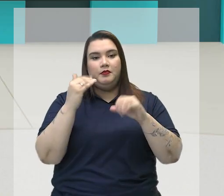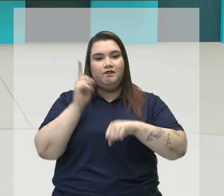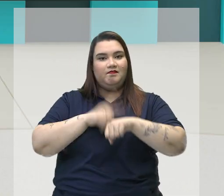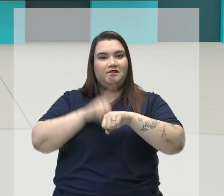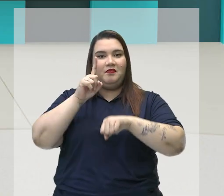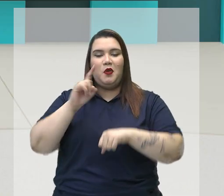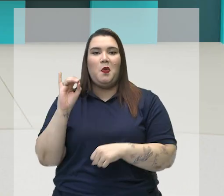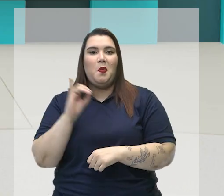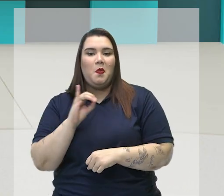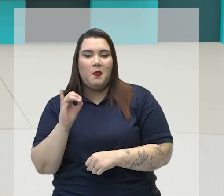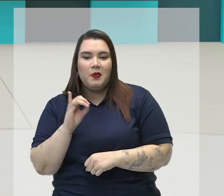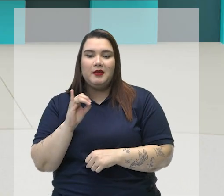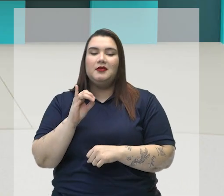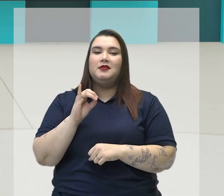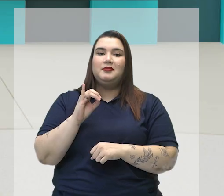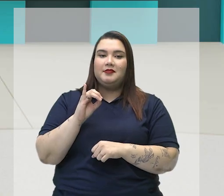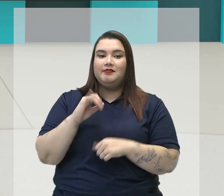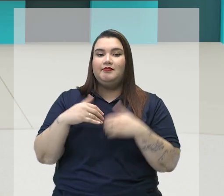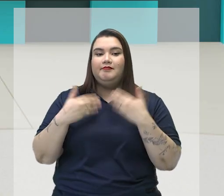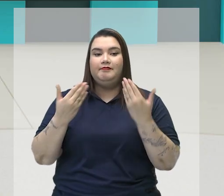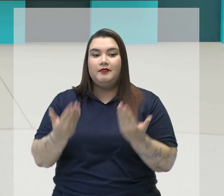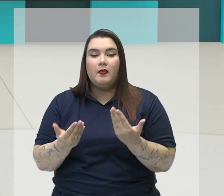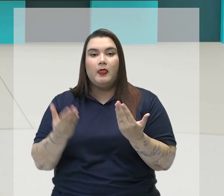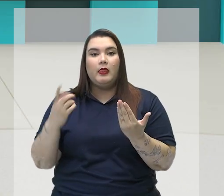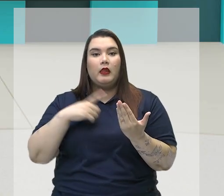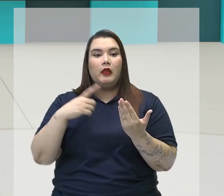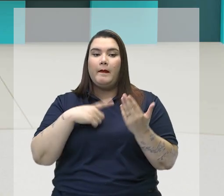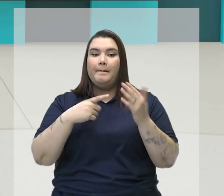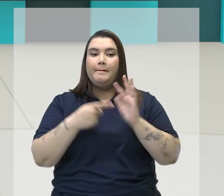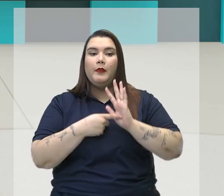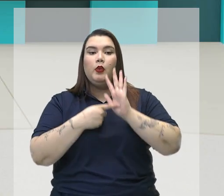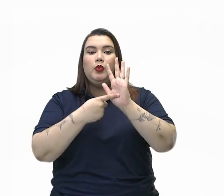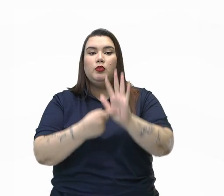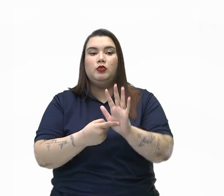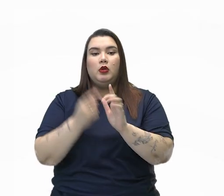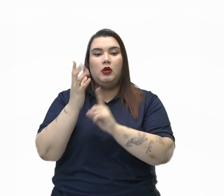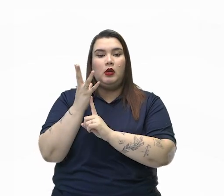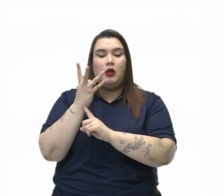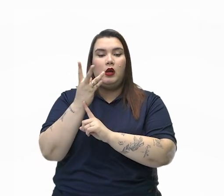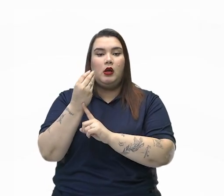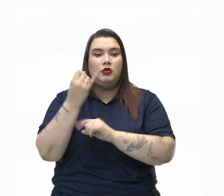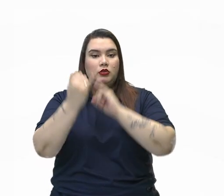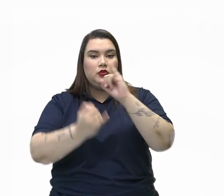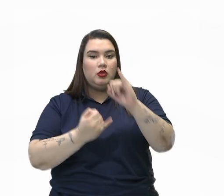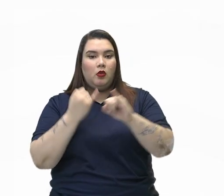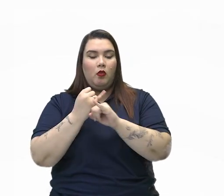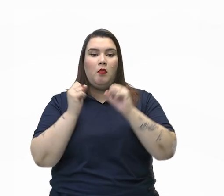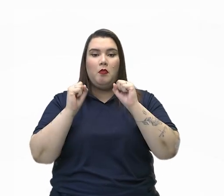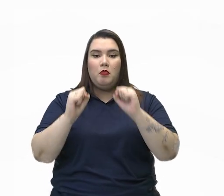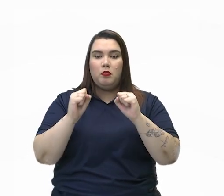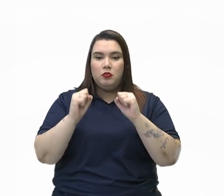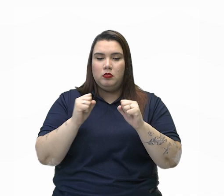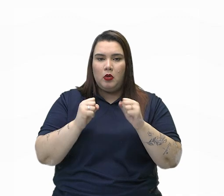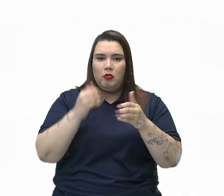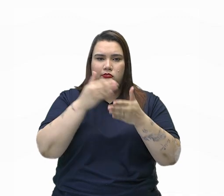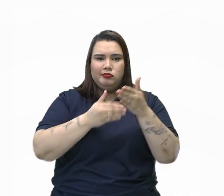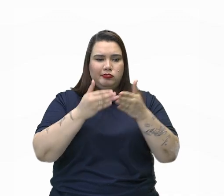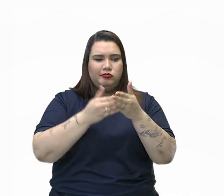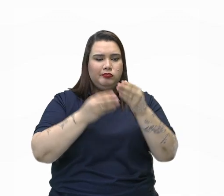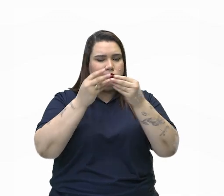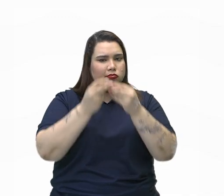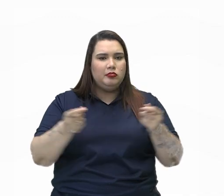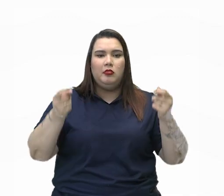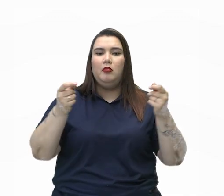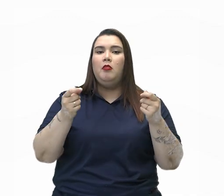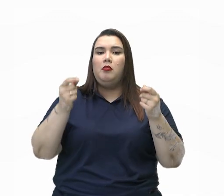na mesma hora. Aqui vamos ter o olhar da arte digital que pode quebrar barreiras